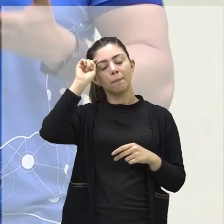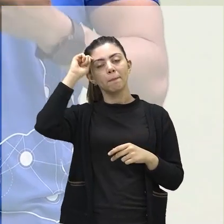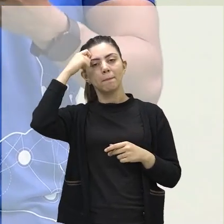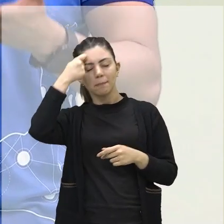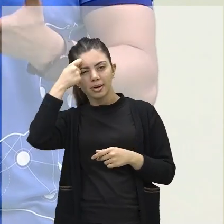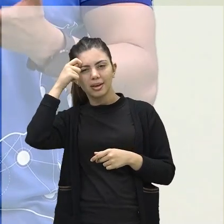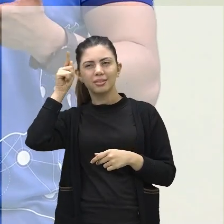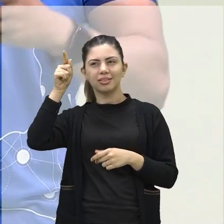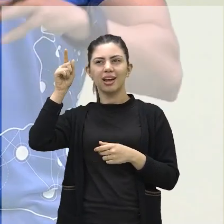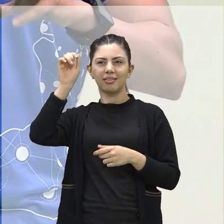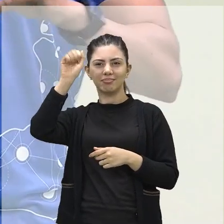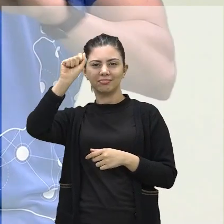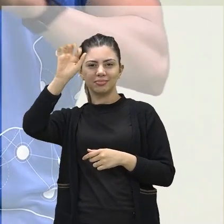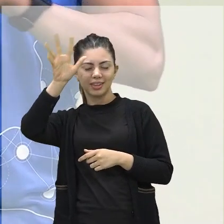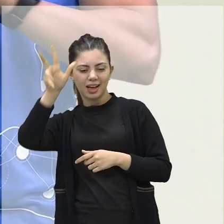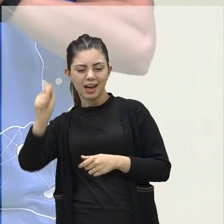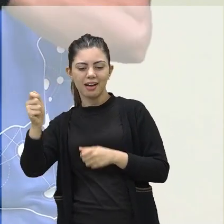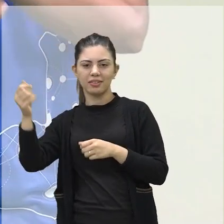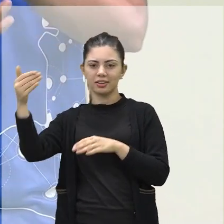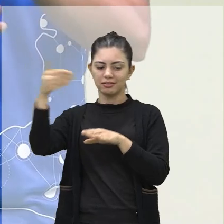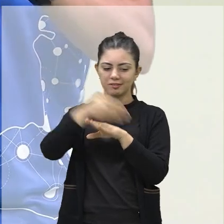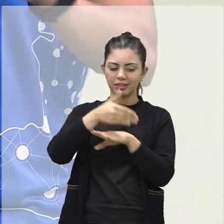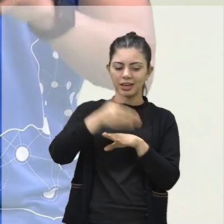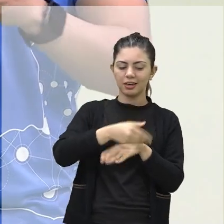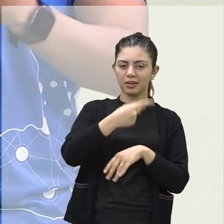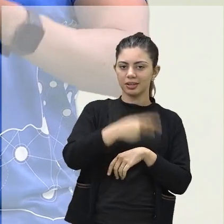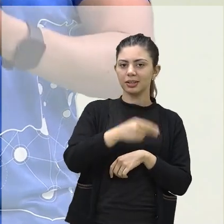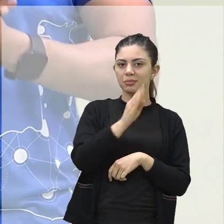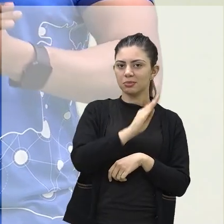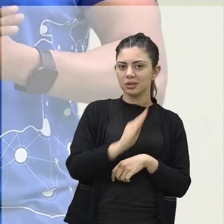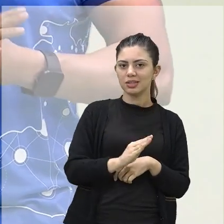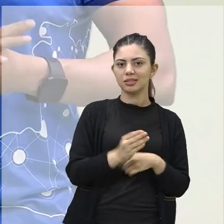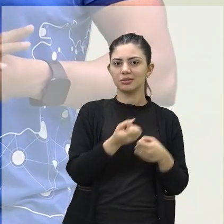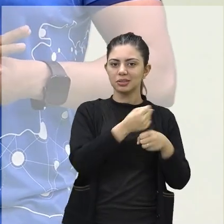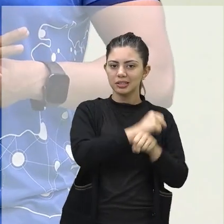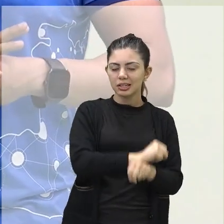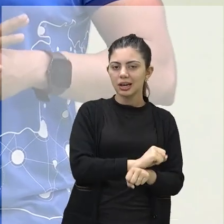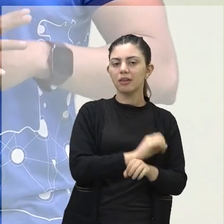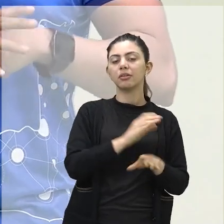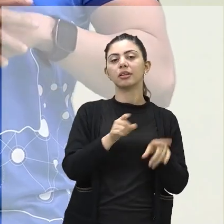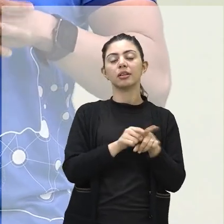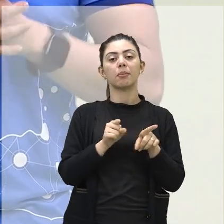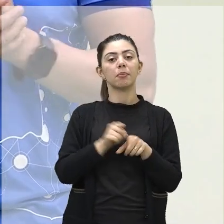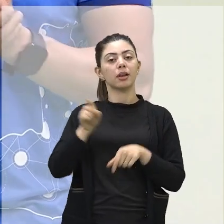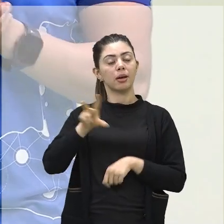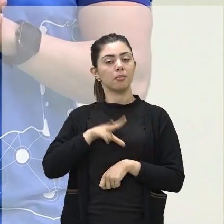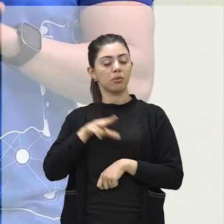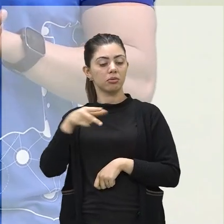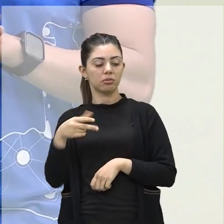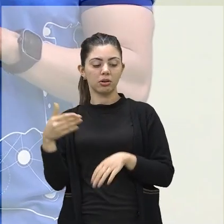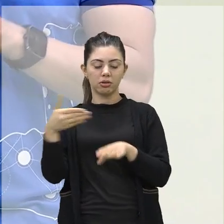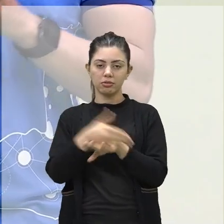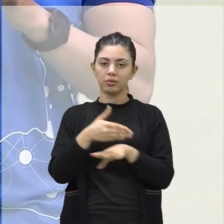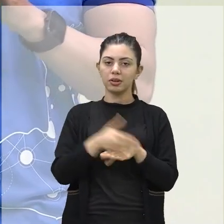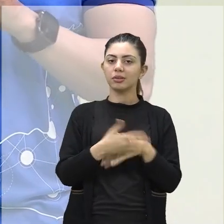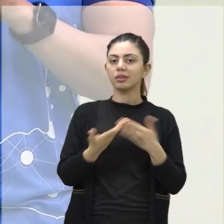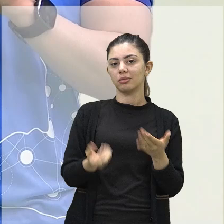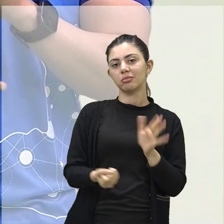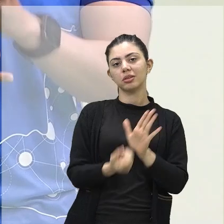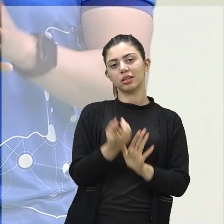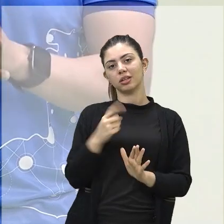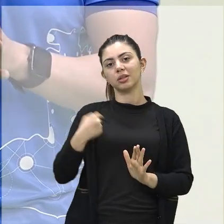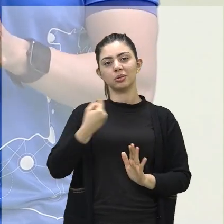vieram para cá e os portugueses. Então, esses povos contribuem para a formação da nossa identidade. Temos também o